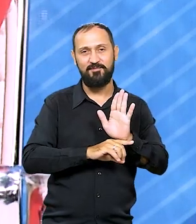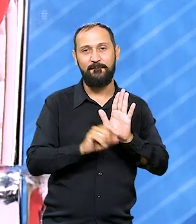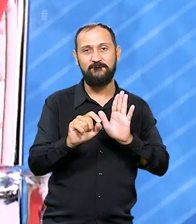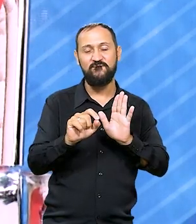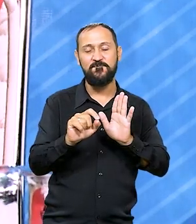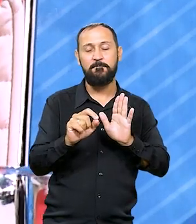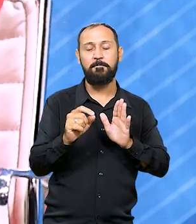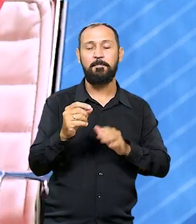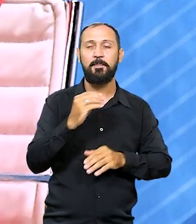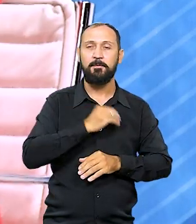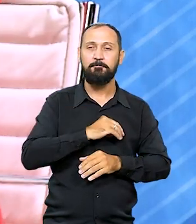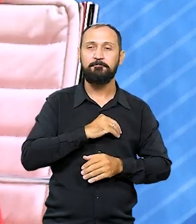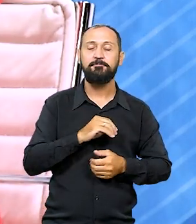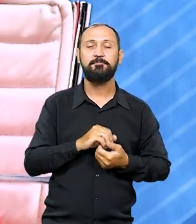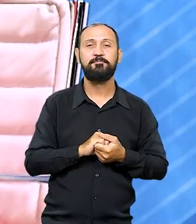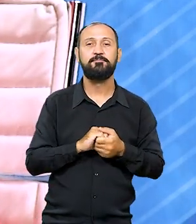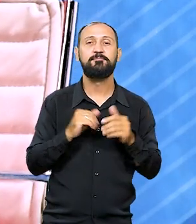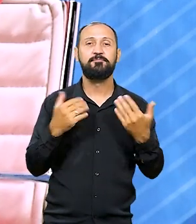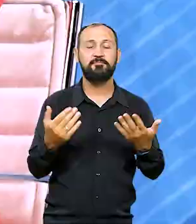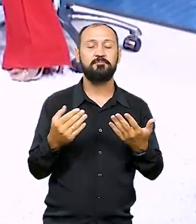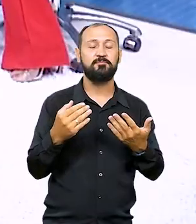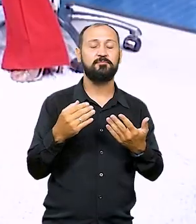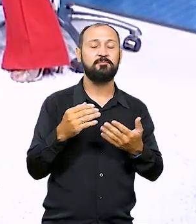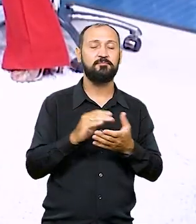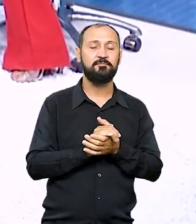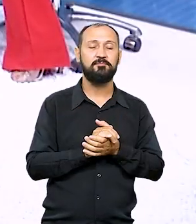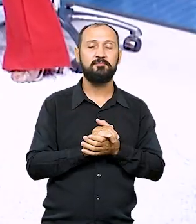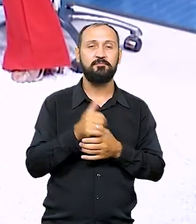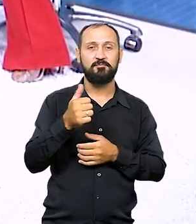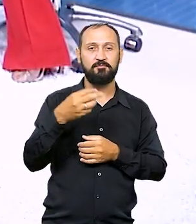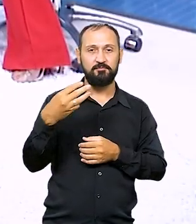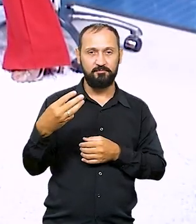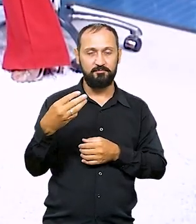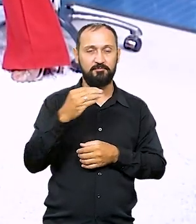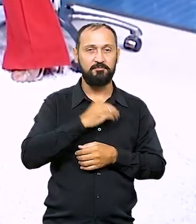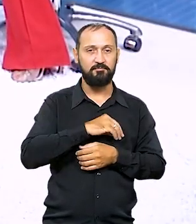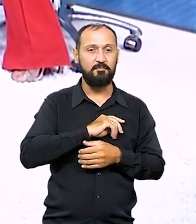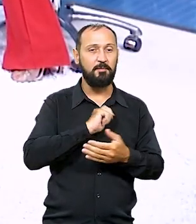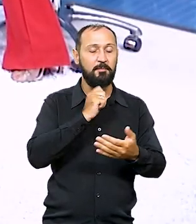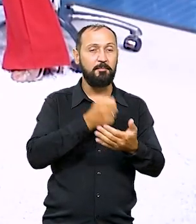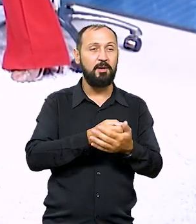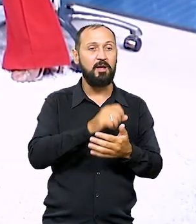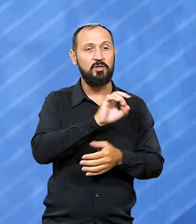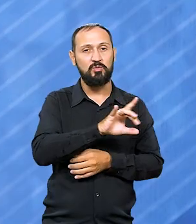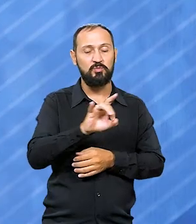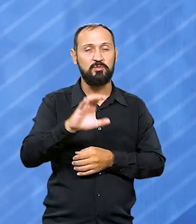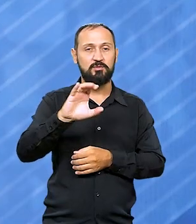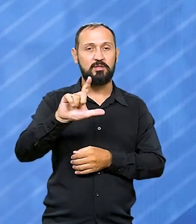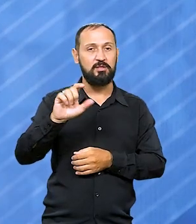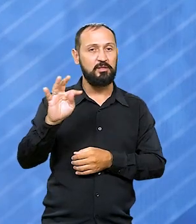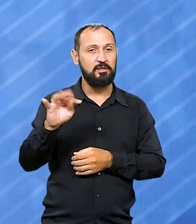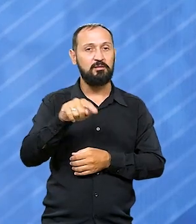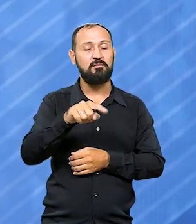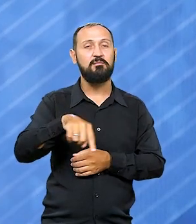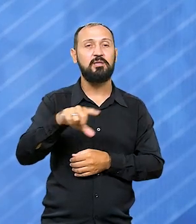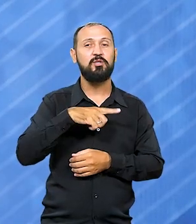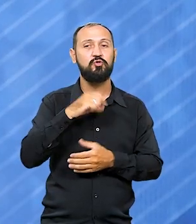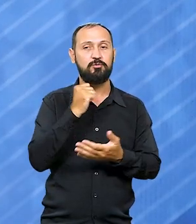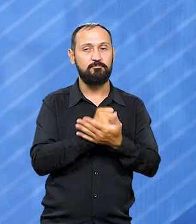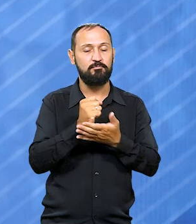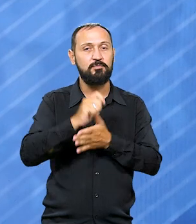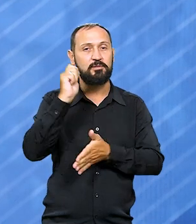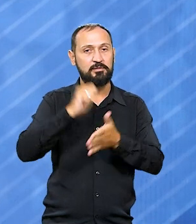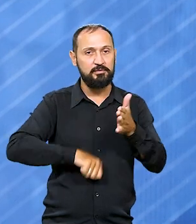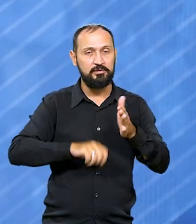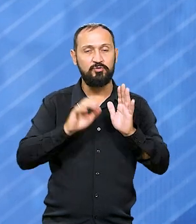tem direito a essa gratificação. Então, o 13º salário, ele é pago a todo funcionário seletista, né,